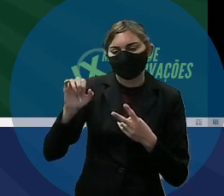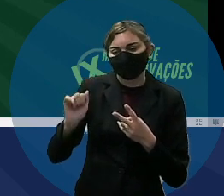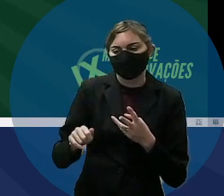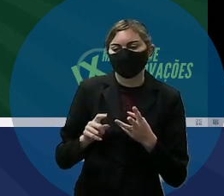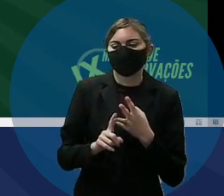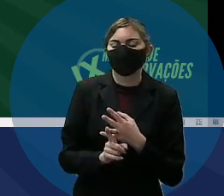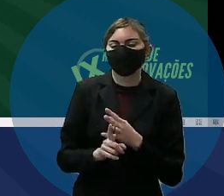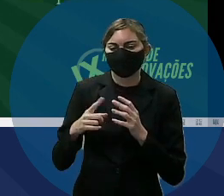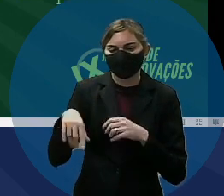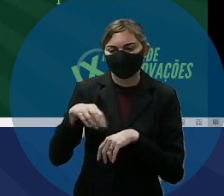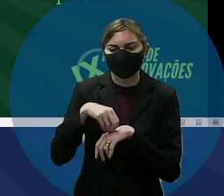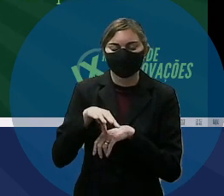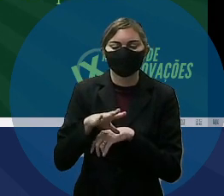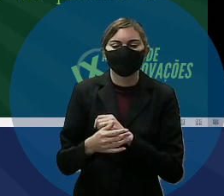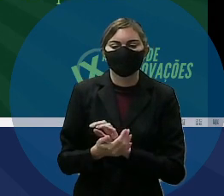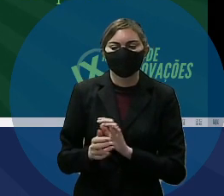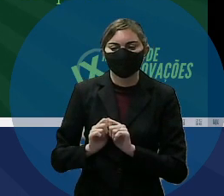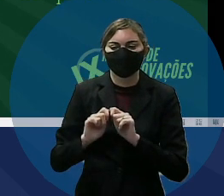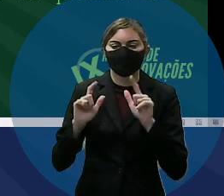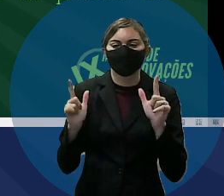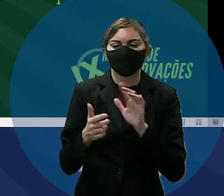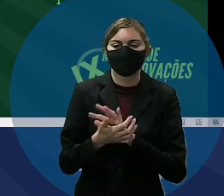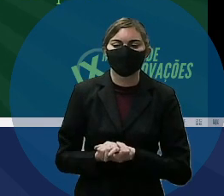Pode ir para o próximo, por favor.